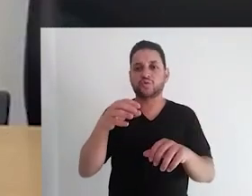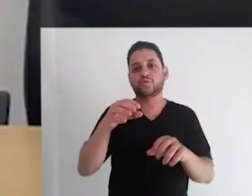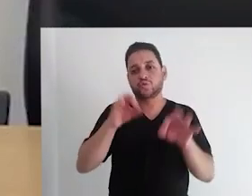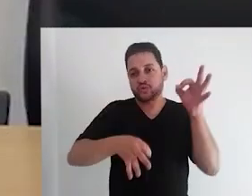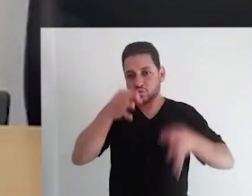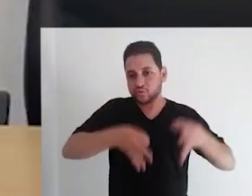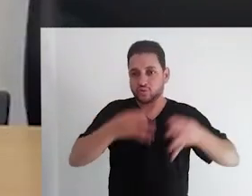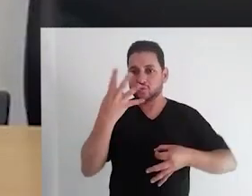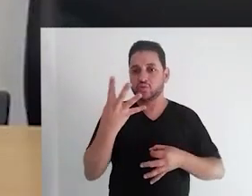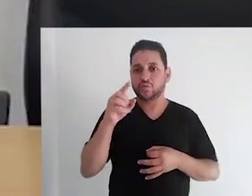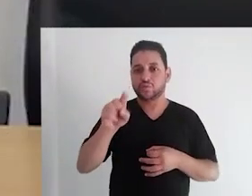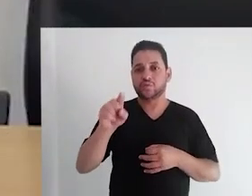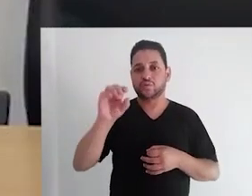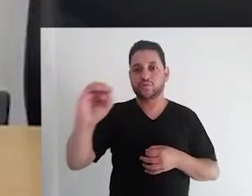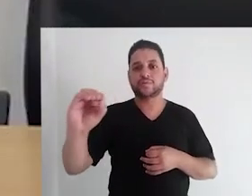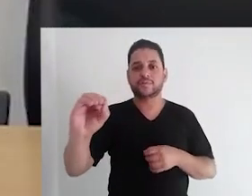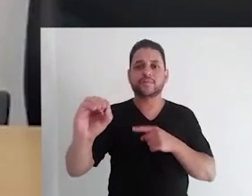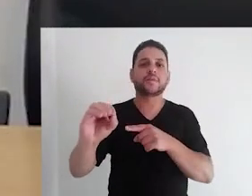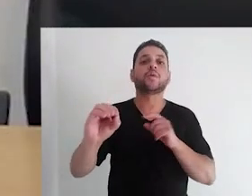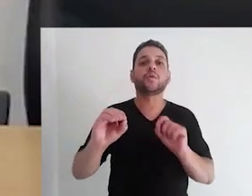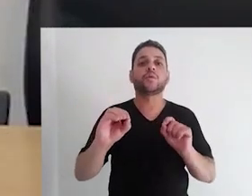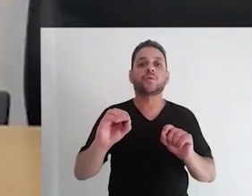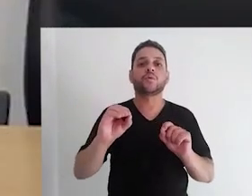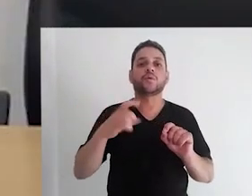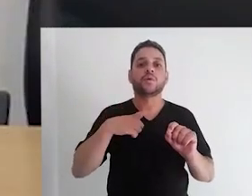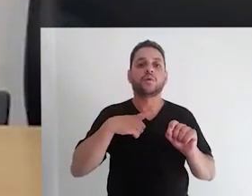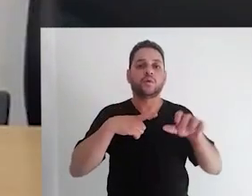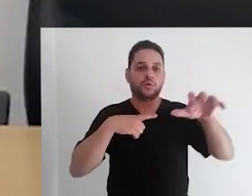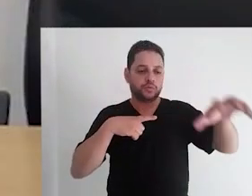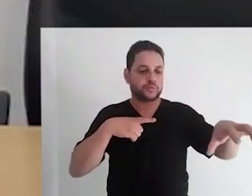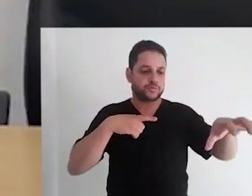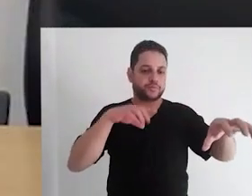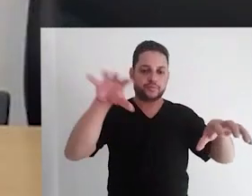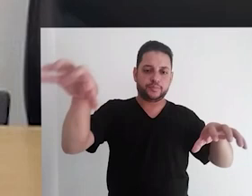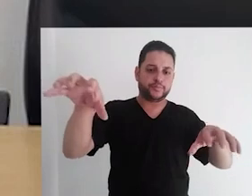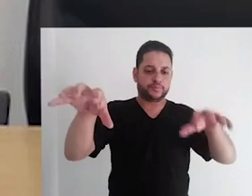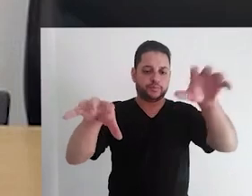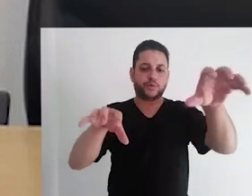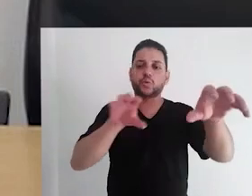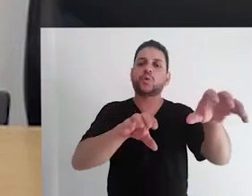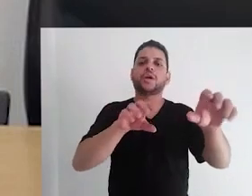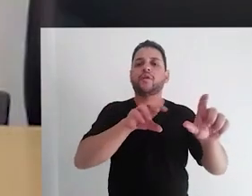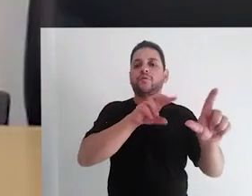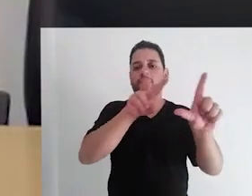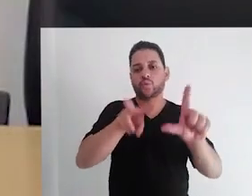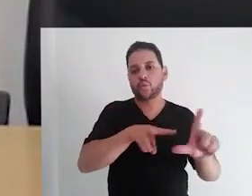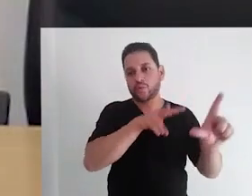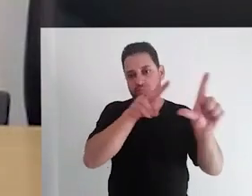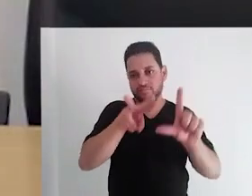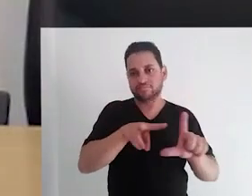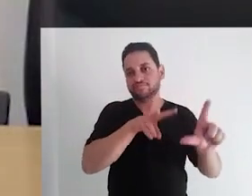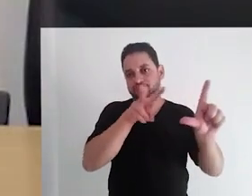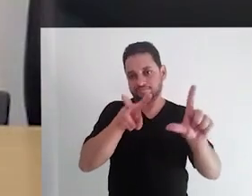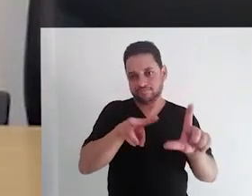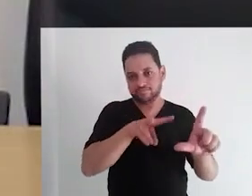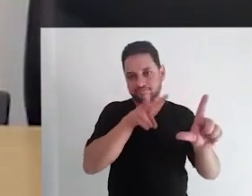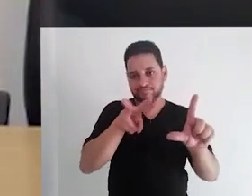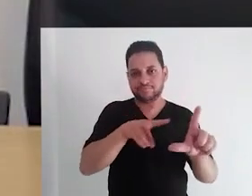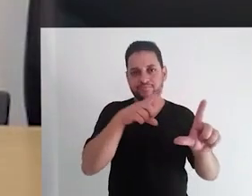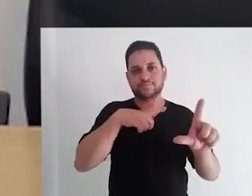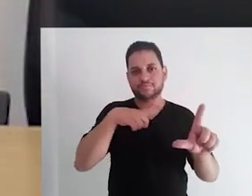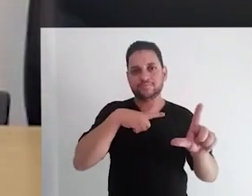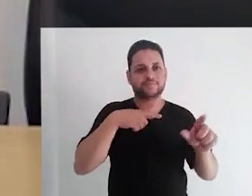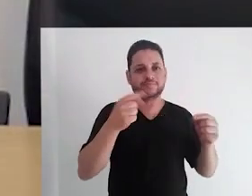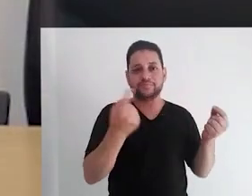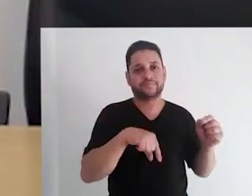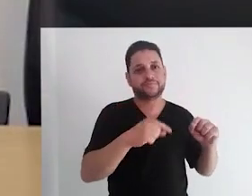Justiça 4.0, que são as unidades judiciárias virtuais. Nós temos, tradicionalmente, as unidades físicas, nos fóruns,